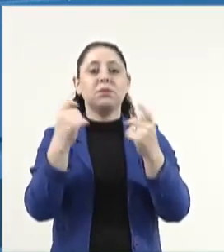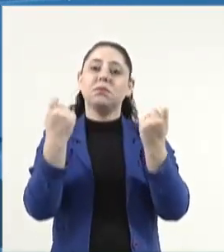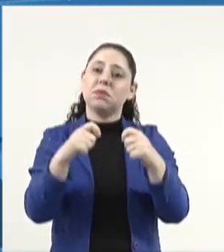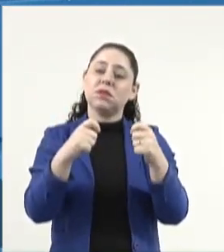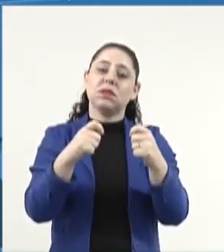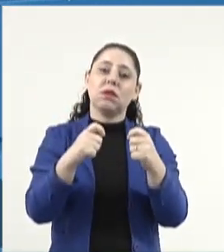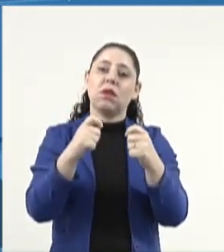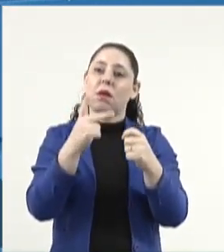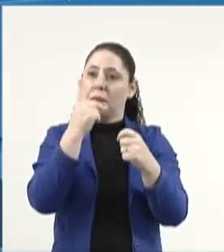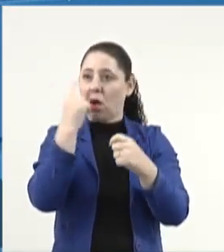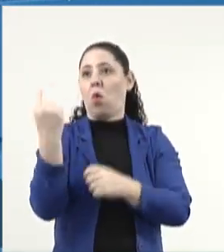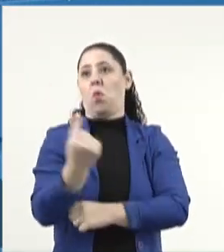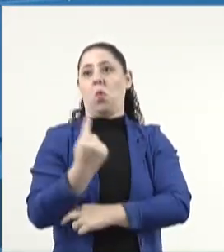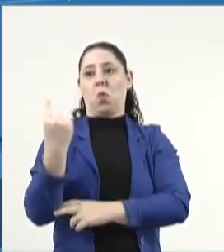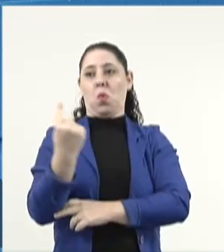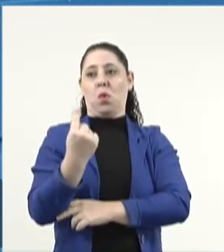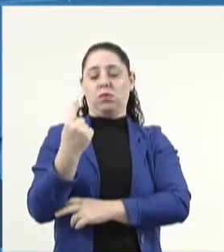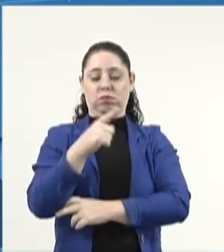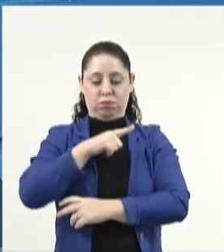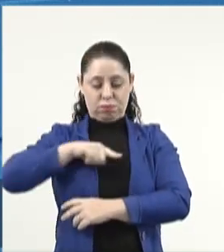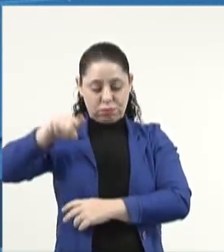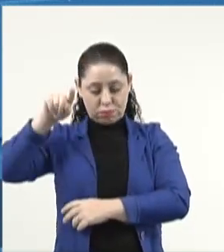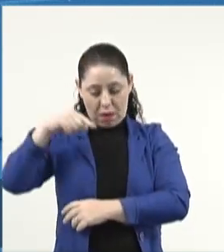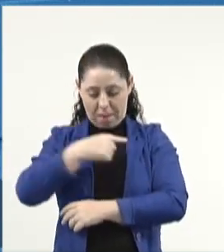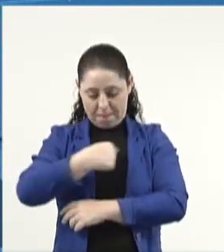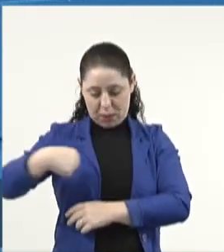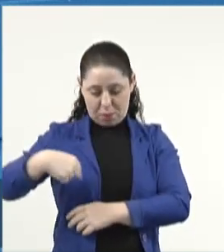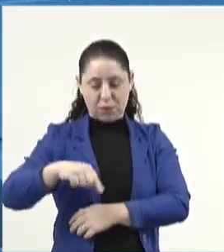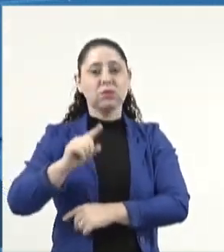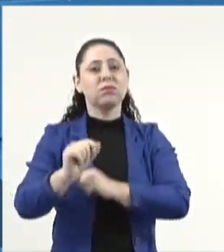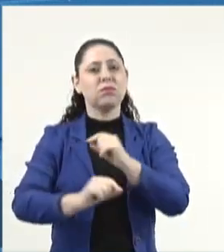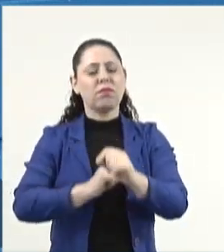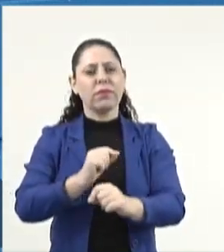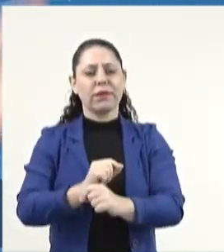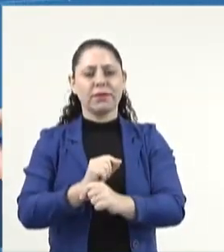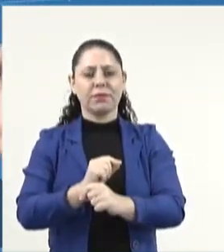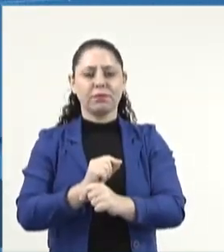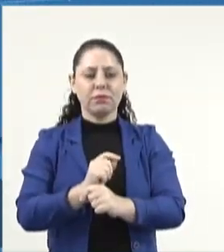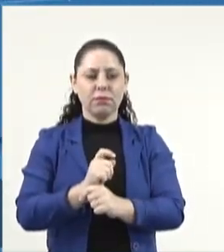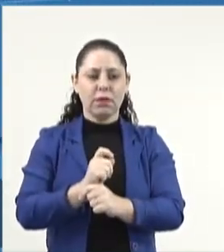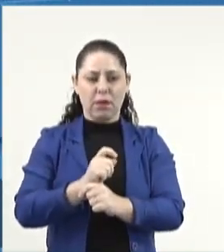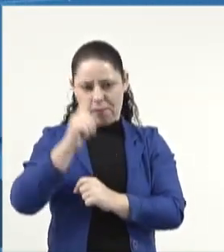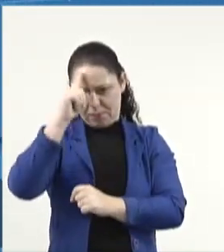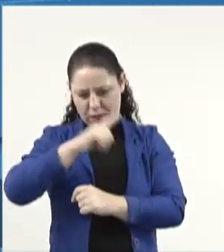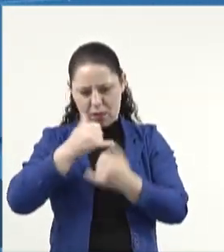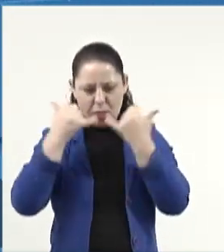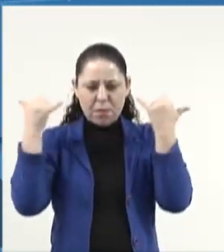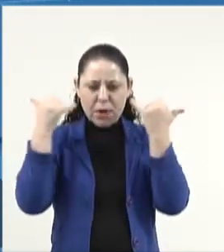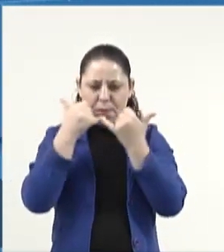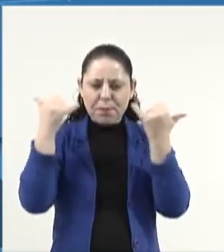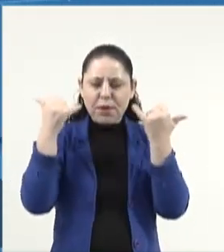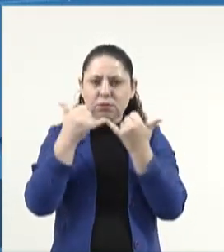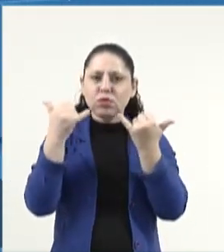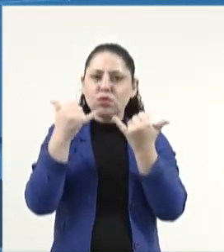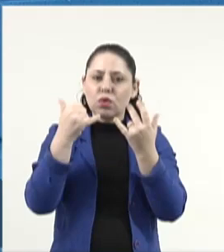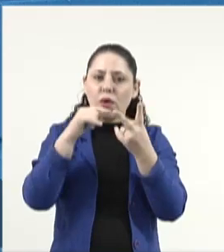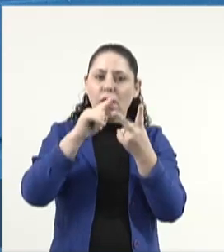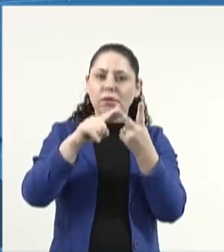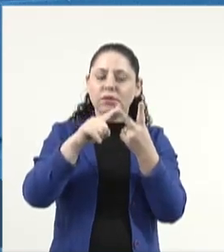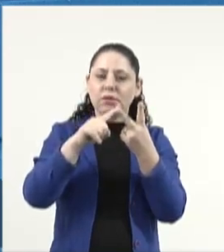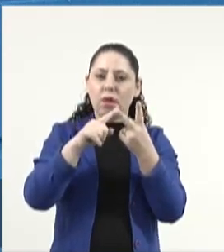nesse monopólio chinês que quer comandar a nossa energia, as